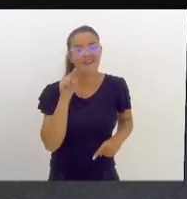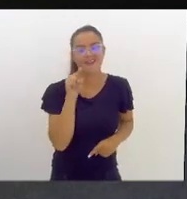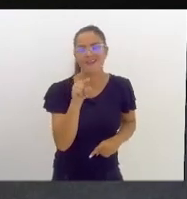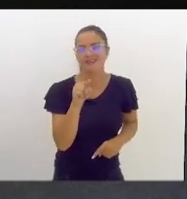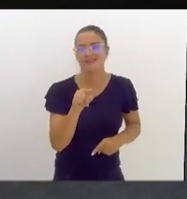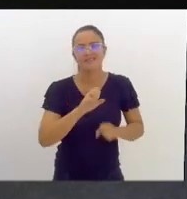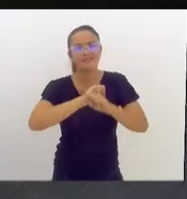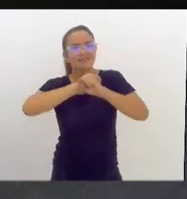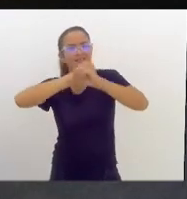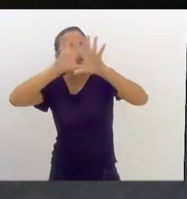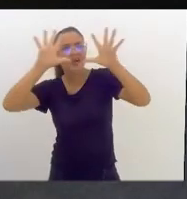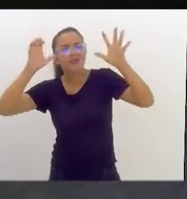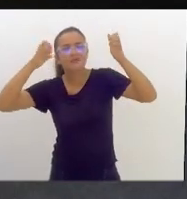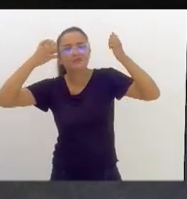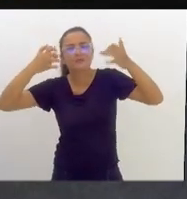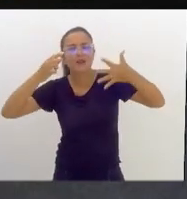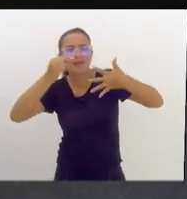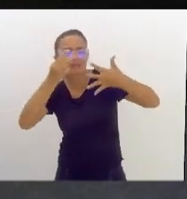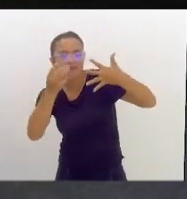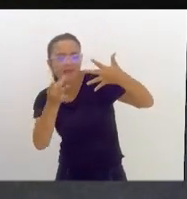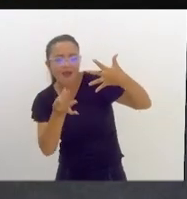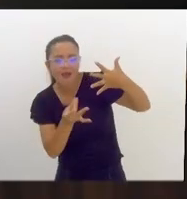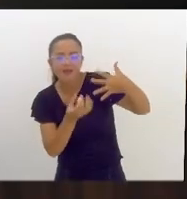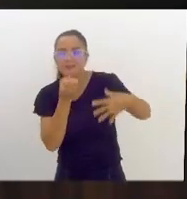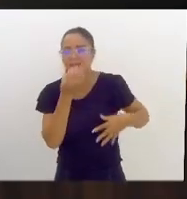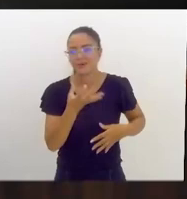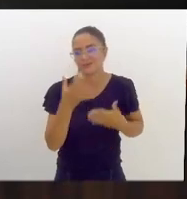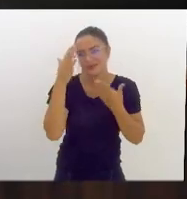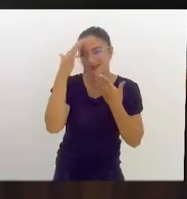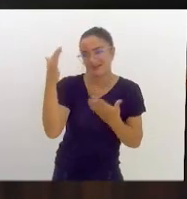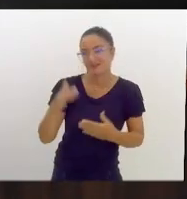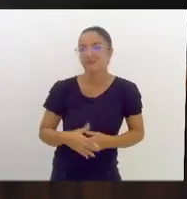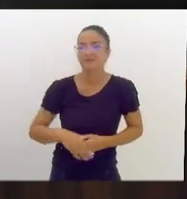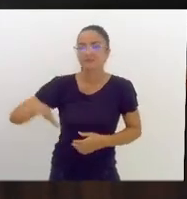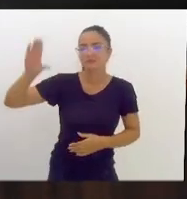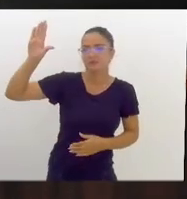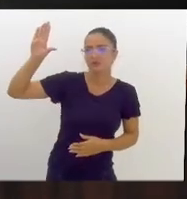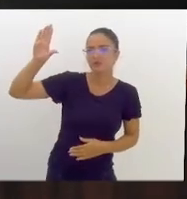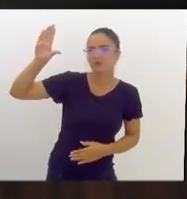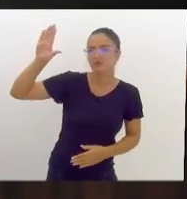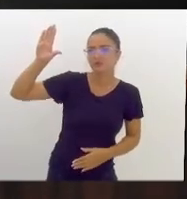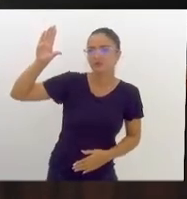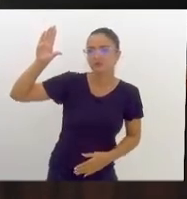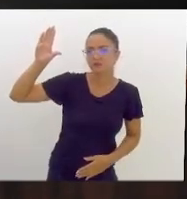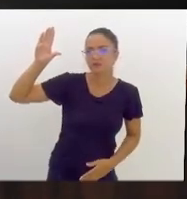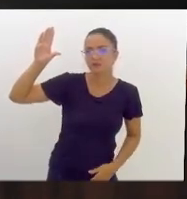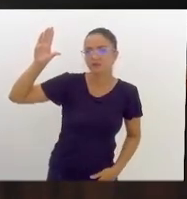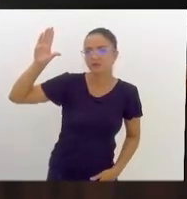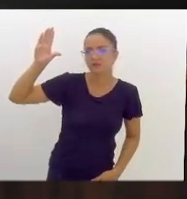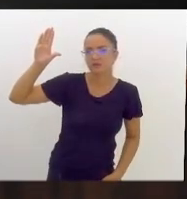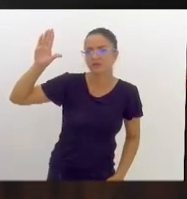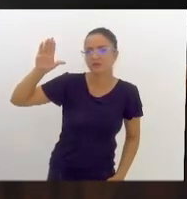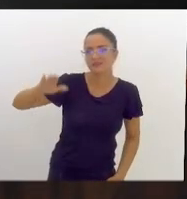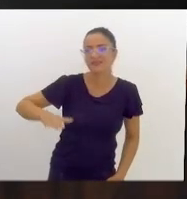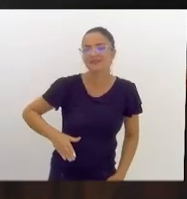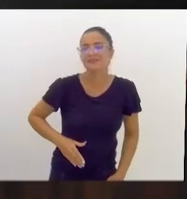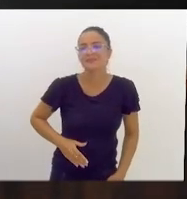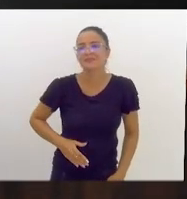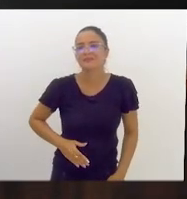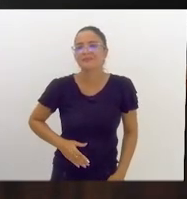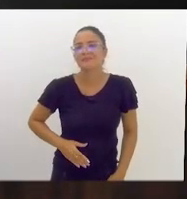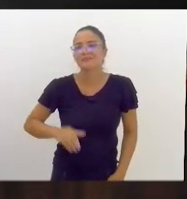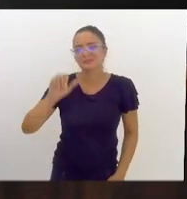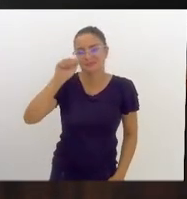a miúde todos os assuntos. Muito obrigado. Pretende abusar? É abusar? Pois não, deputado. É abusar.